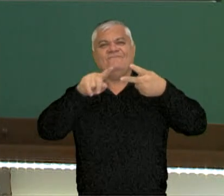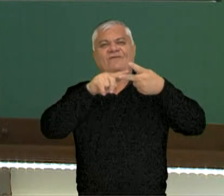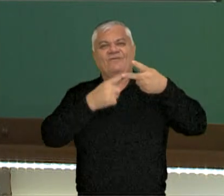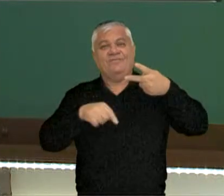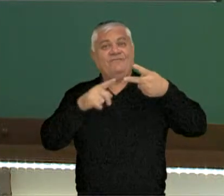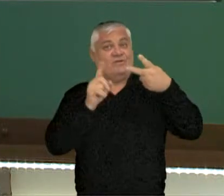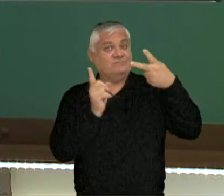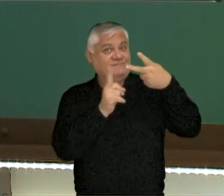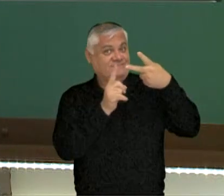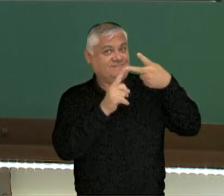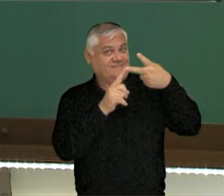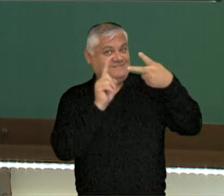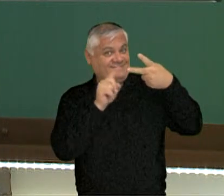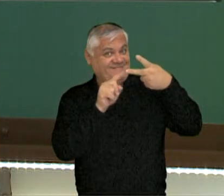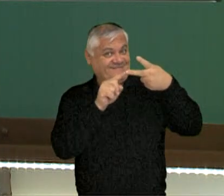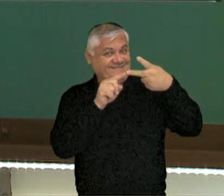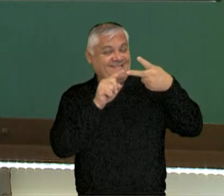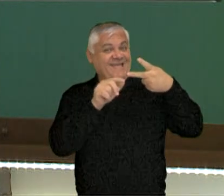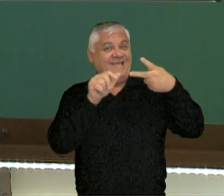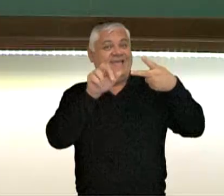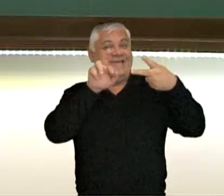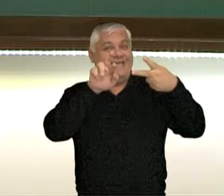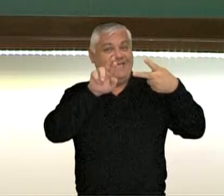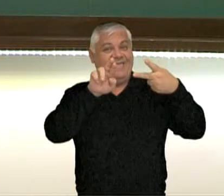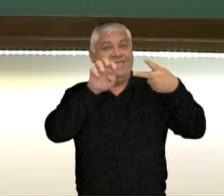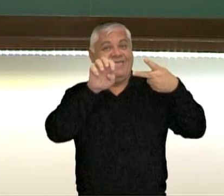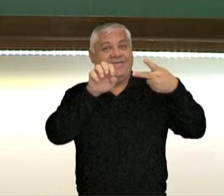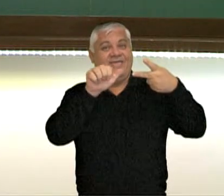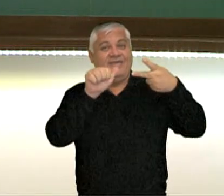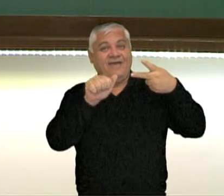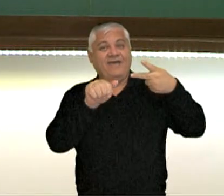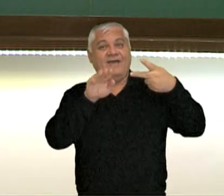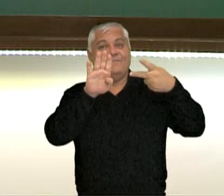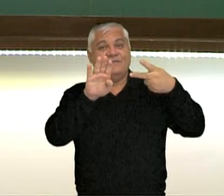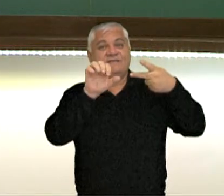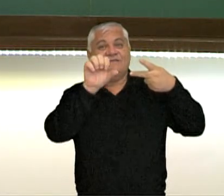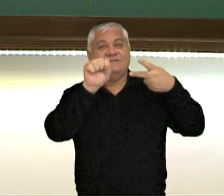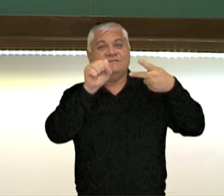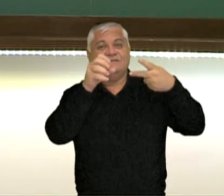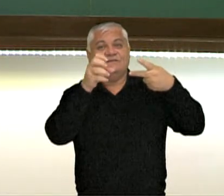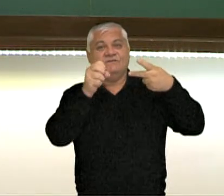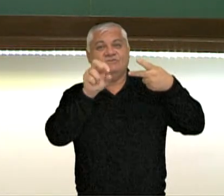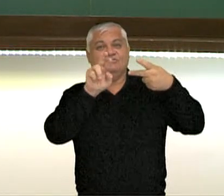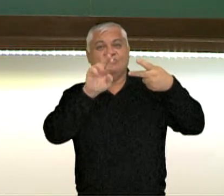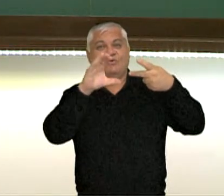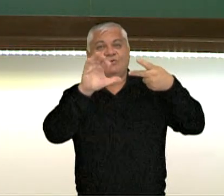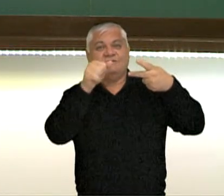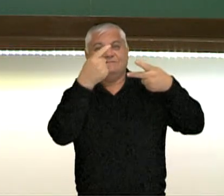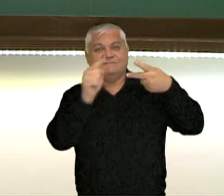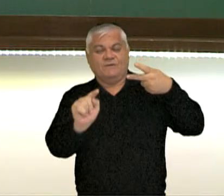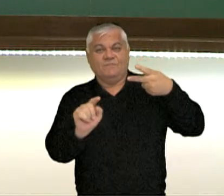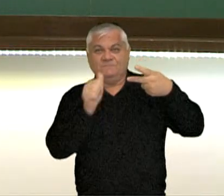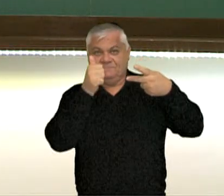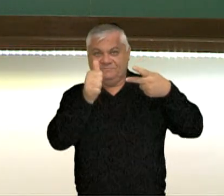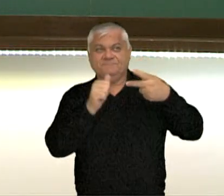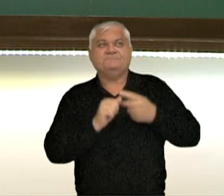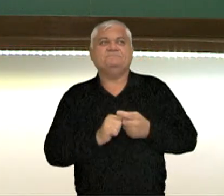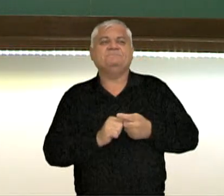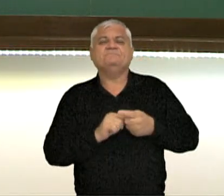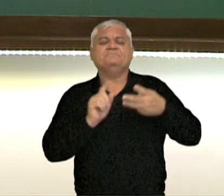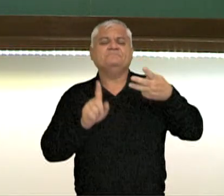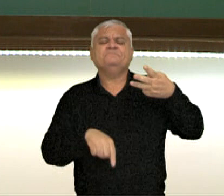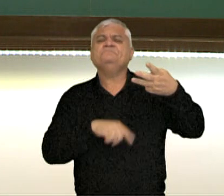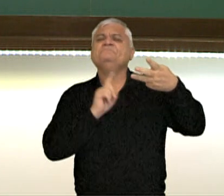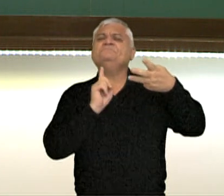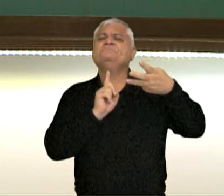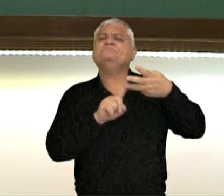etapa da formação da urina, garantindo assim que o nosso corpo poupe recursos importantes. E